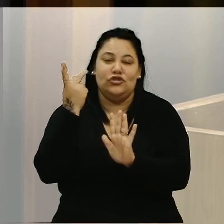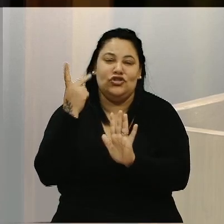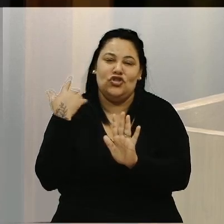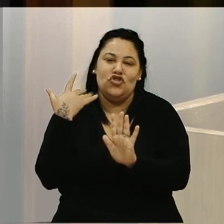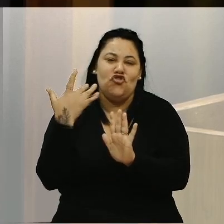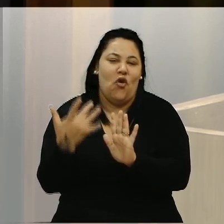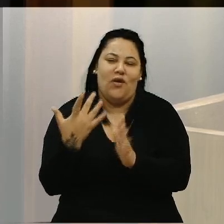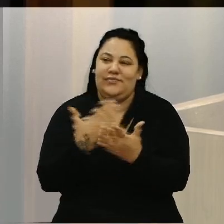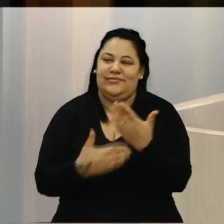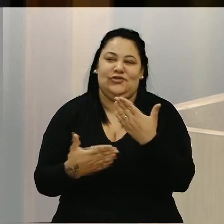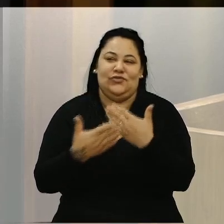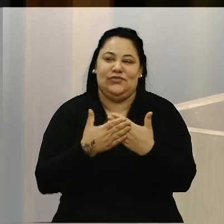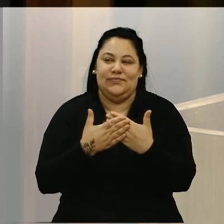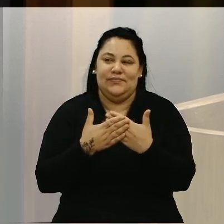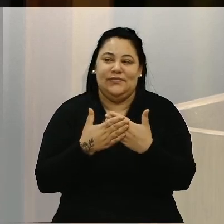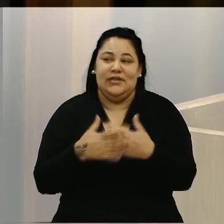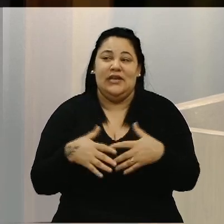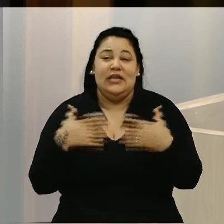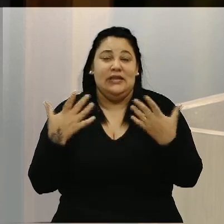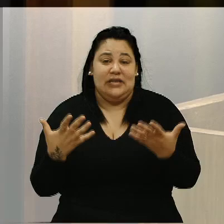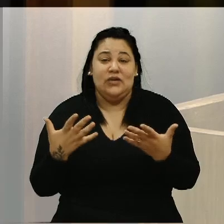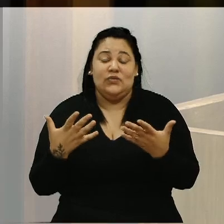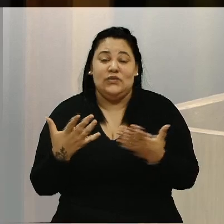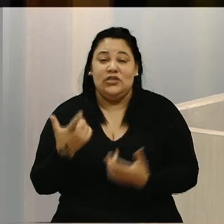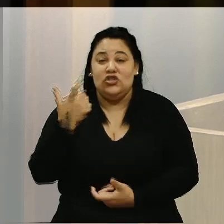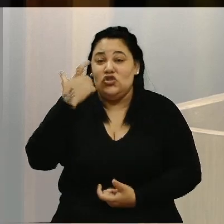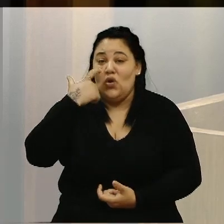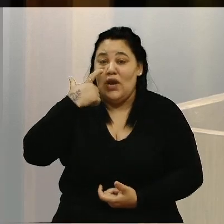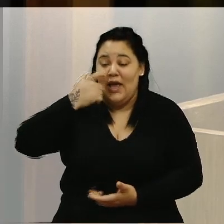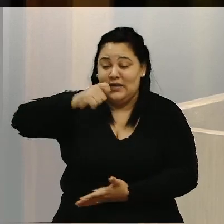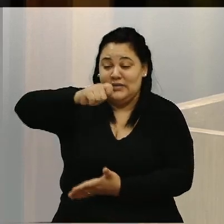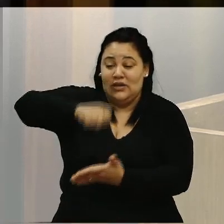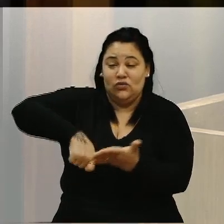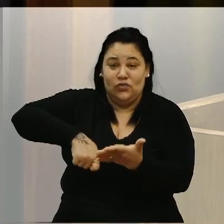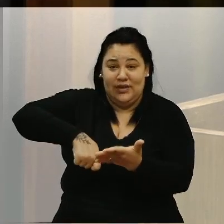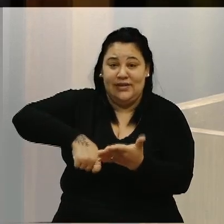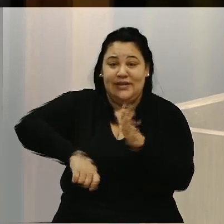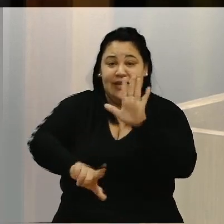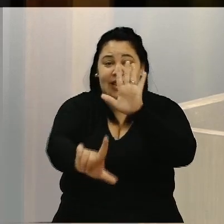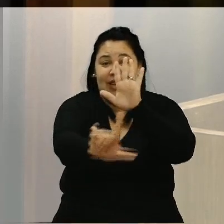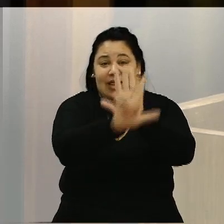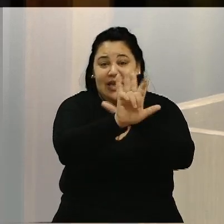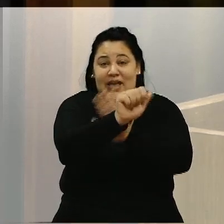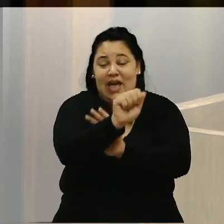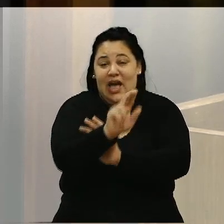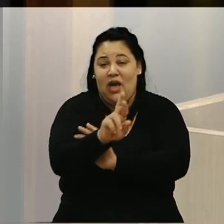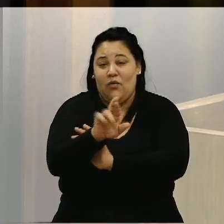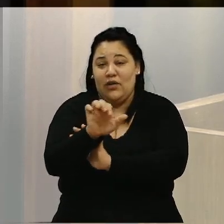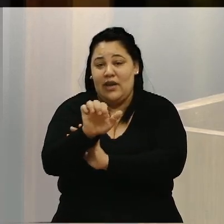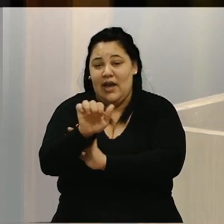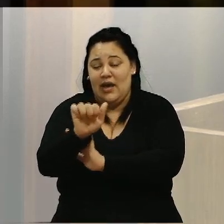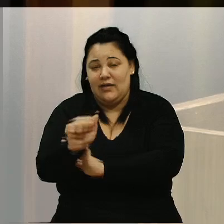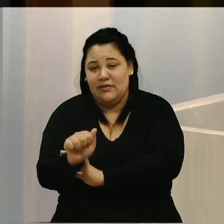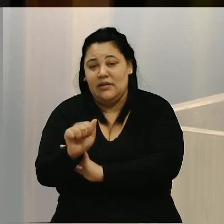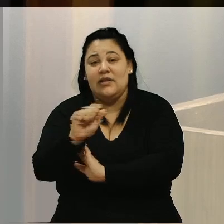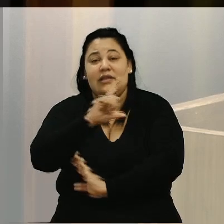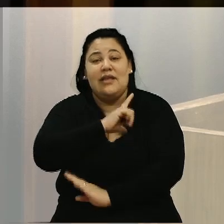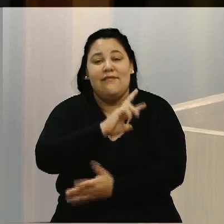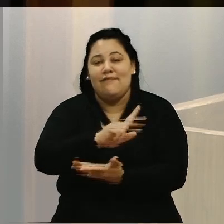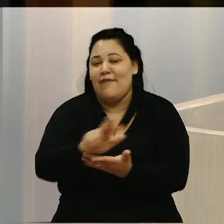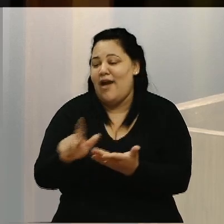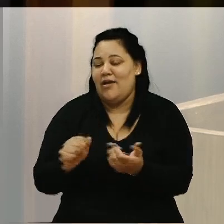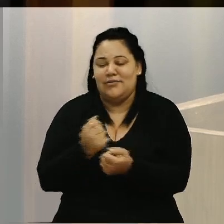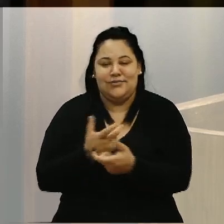Então, quando a gente pega a assinatura da Lei Áurea, a gente também tem diversas outras questões.